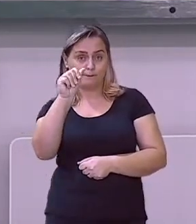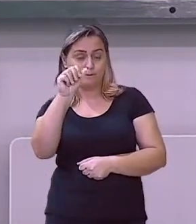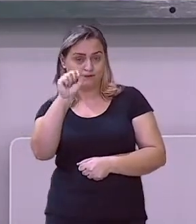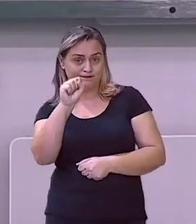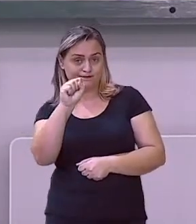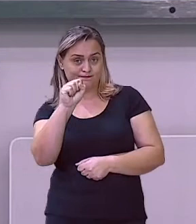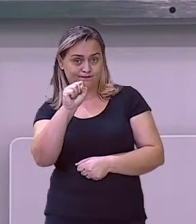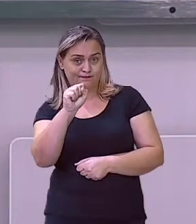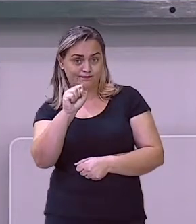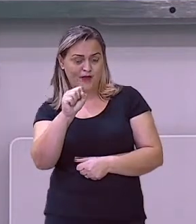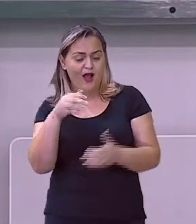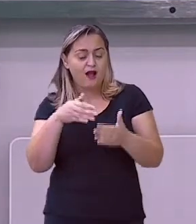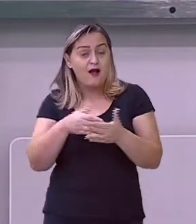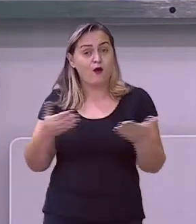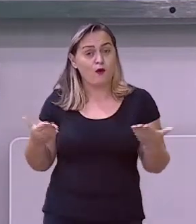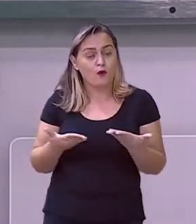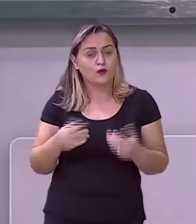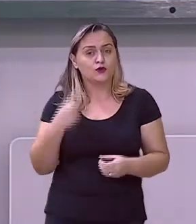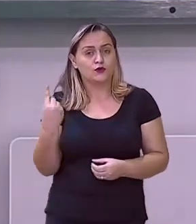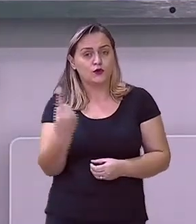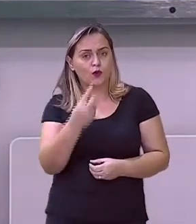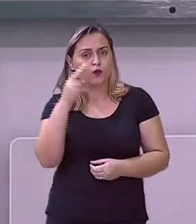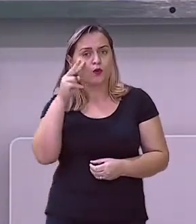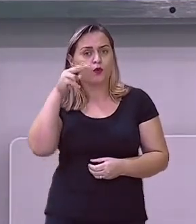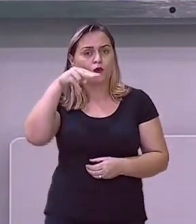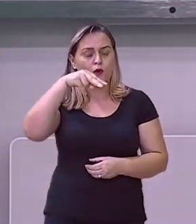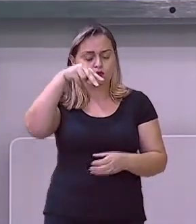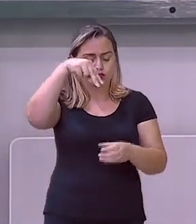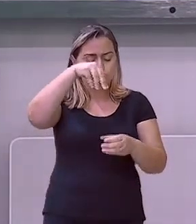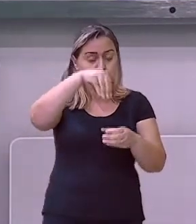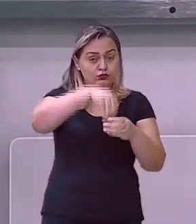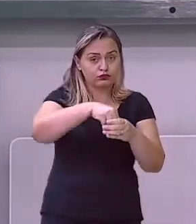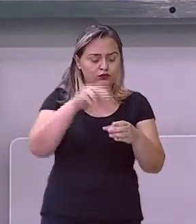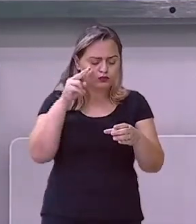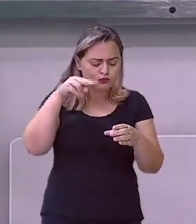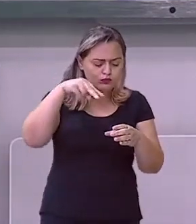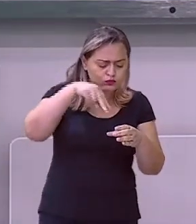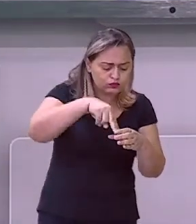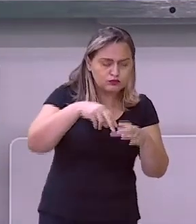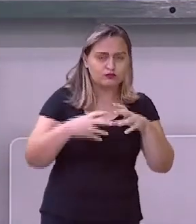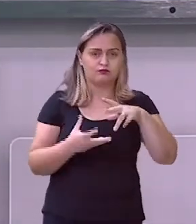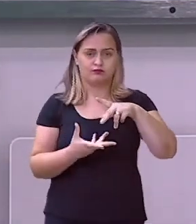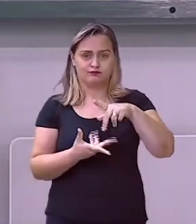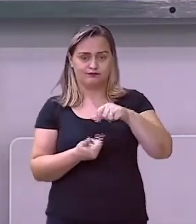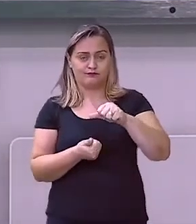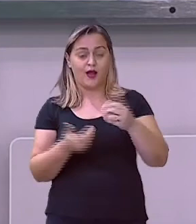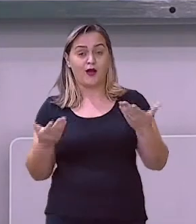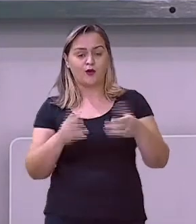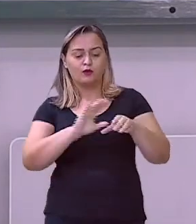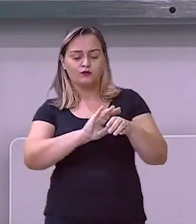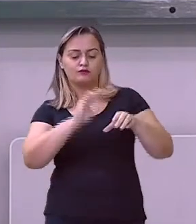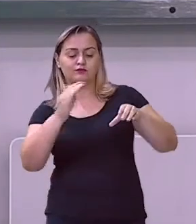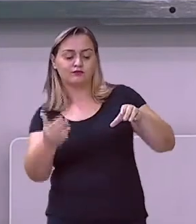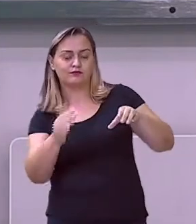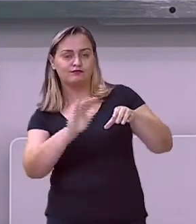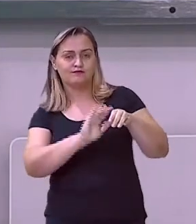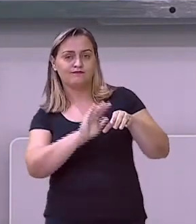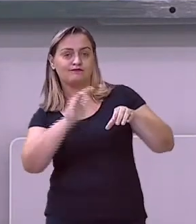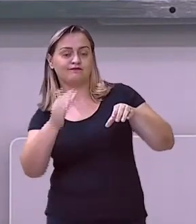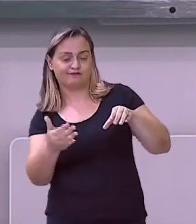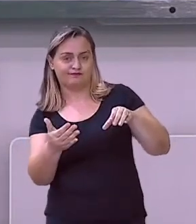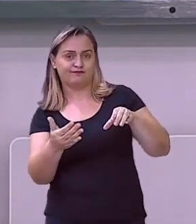dentro. Agora nós vamos olhar um pouquinho para fora. Tranquilo?